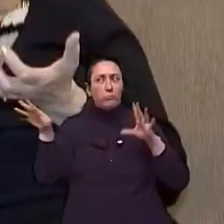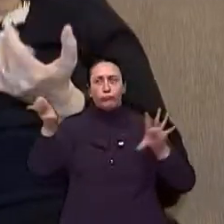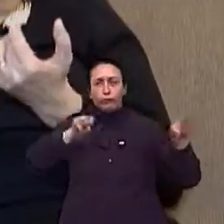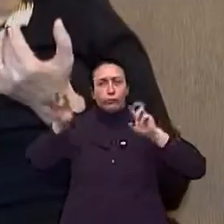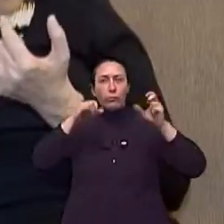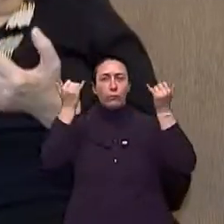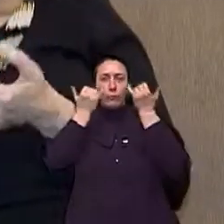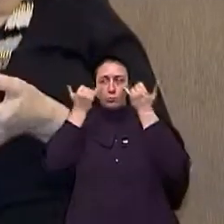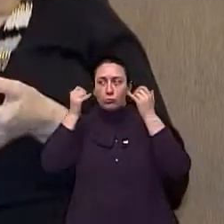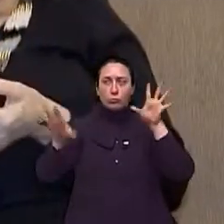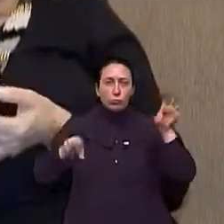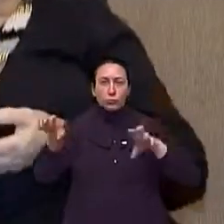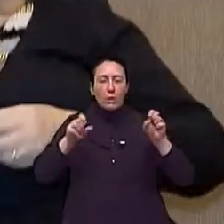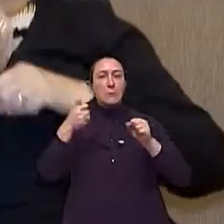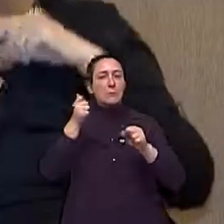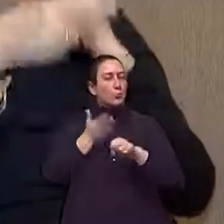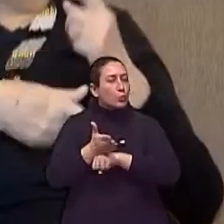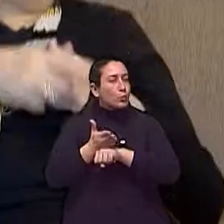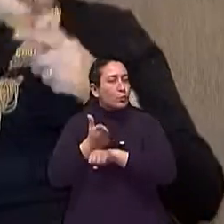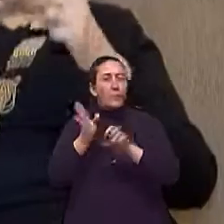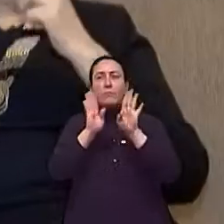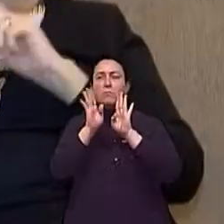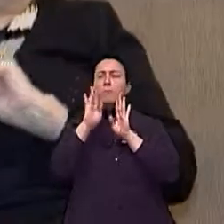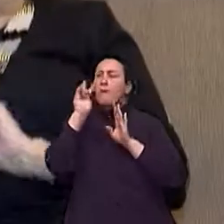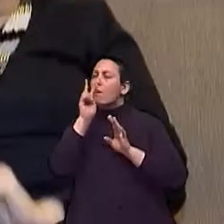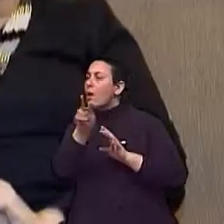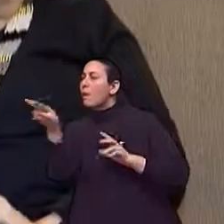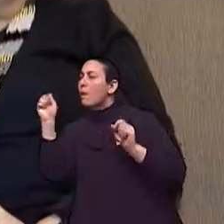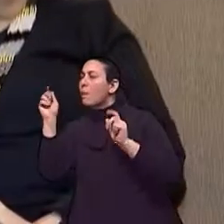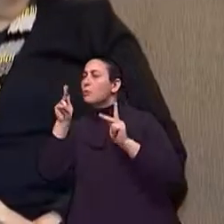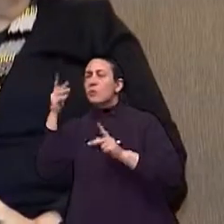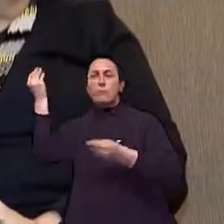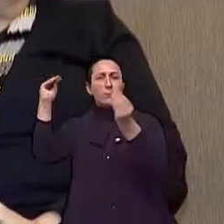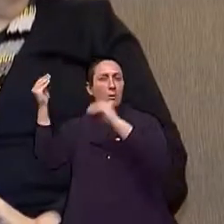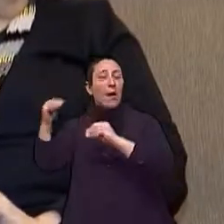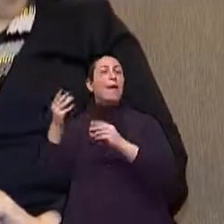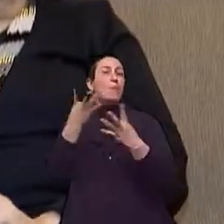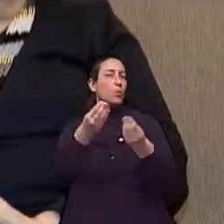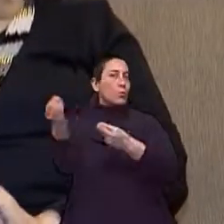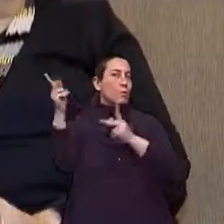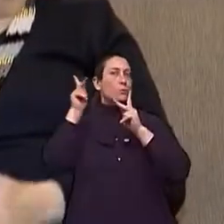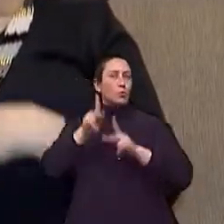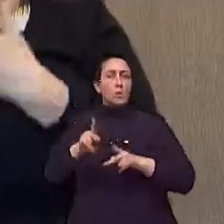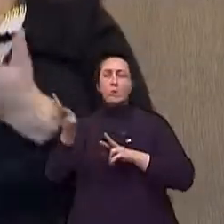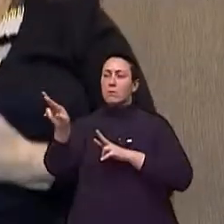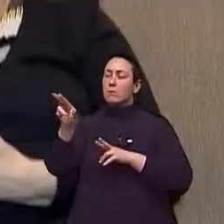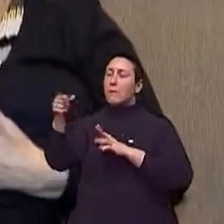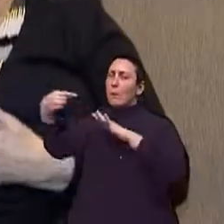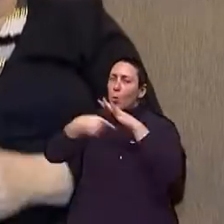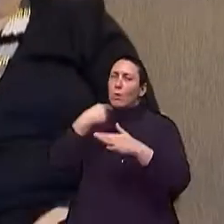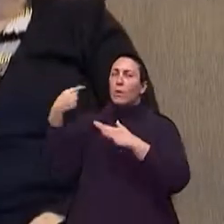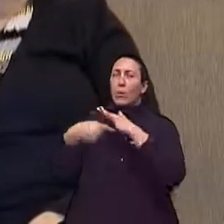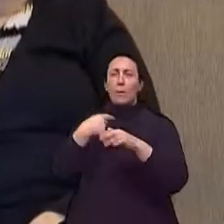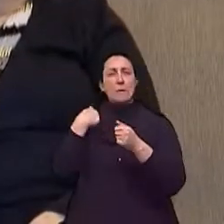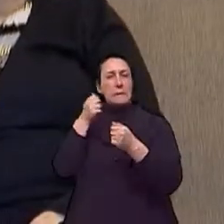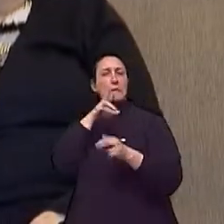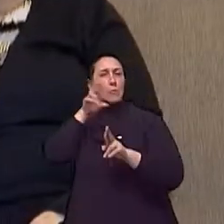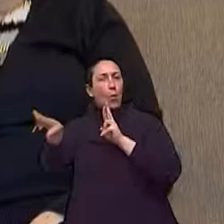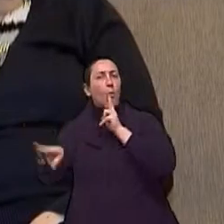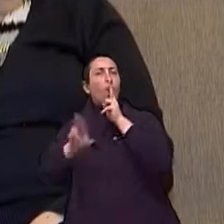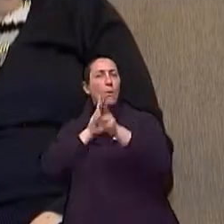tem que est Acessando Facebook toda hora porque tem que est botando tem que estar respondendo coisas de pessoas que acessam que que te